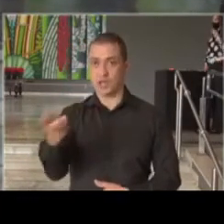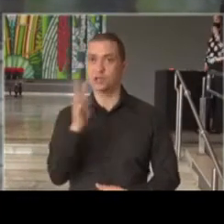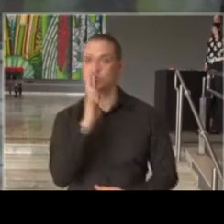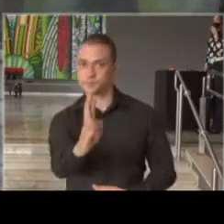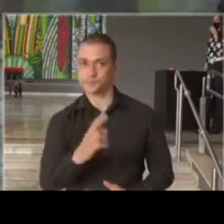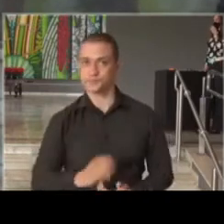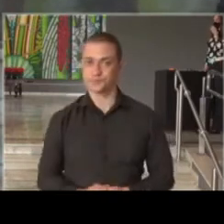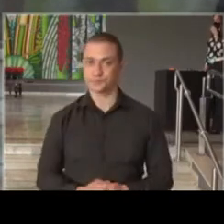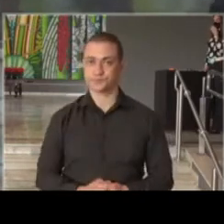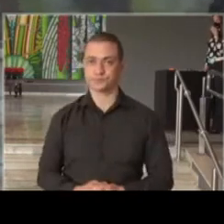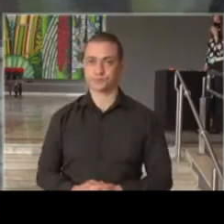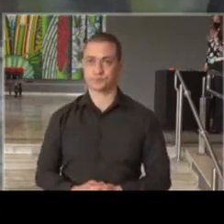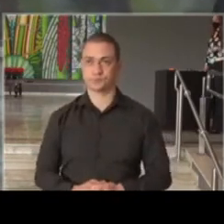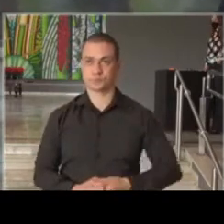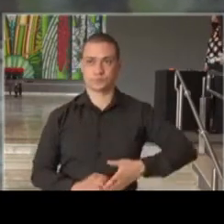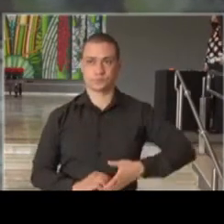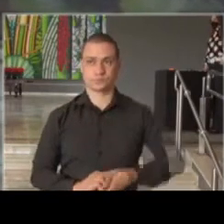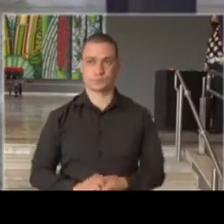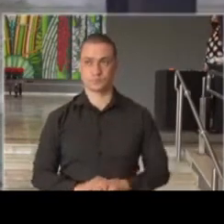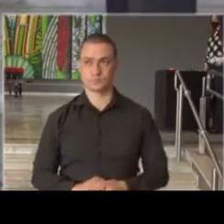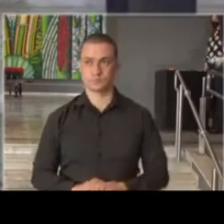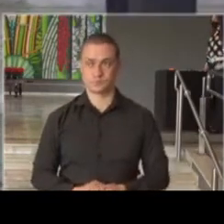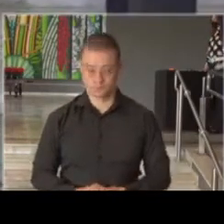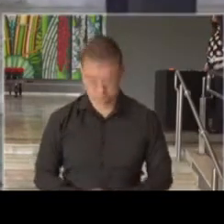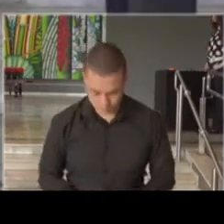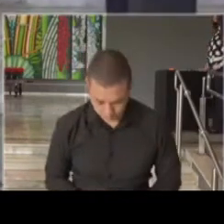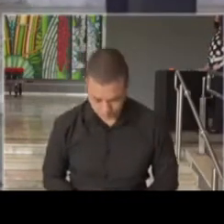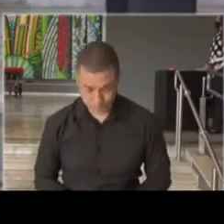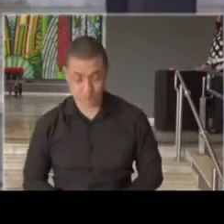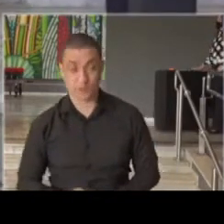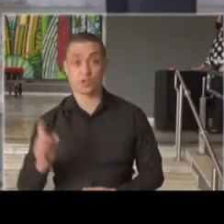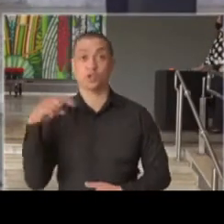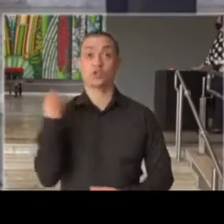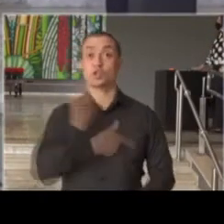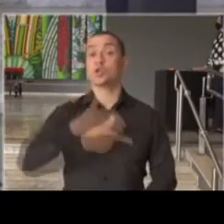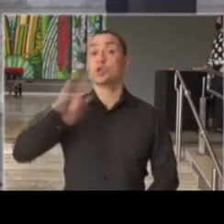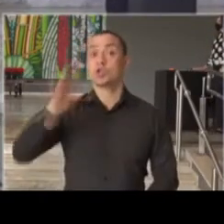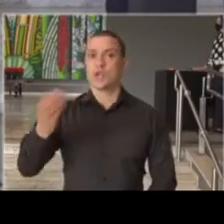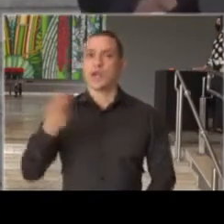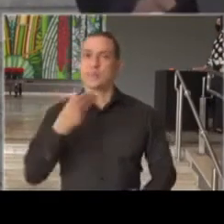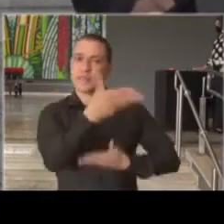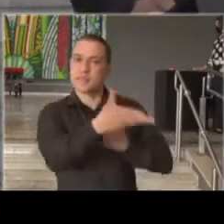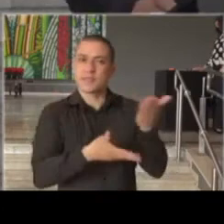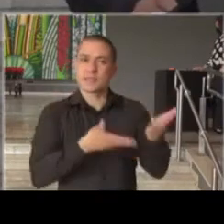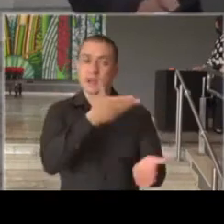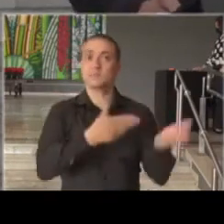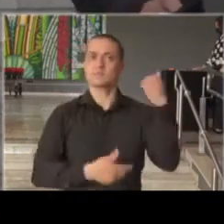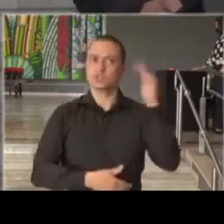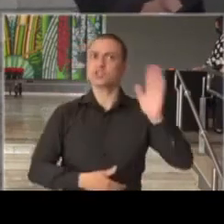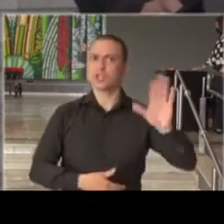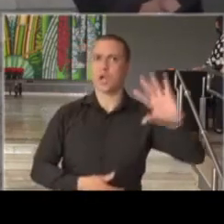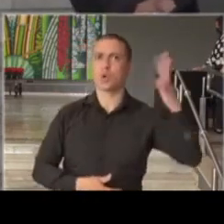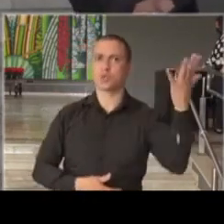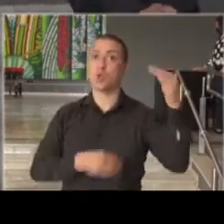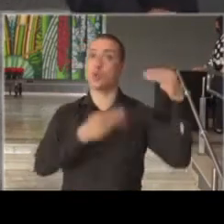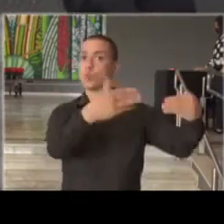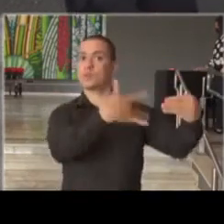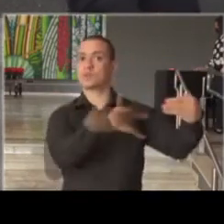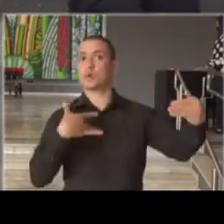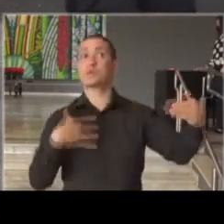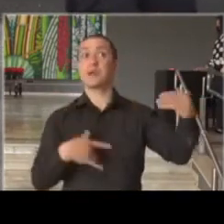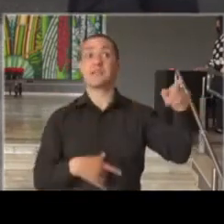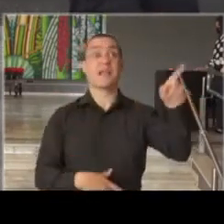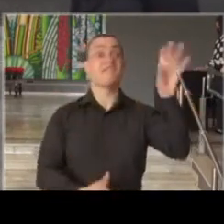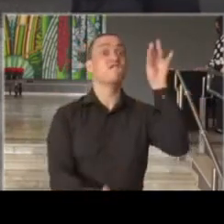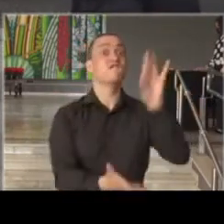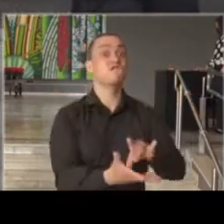responder a sua pergunta nesse momento. Jean. O que nós temos são tratativas que vieram acontecendo, mas sem nenhum aceno